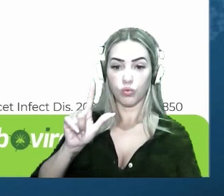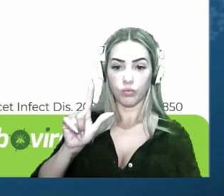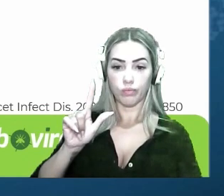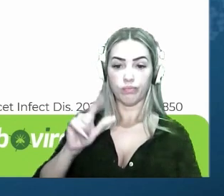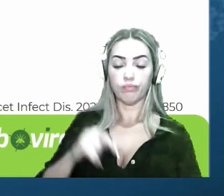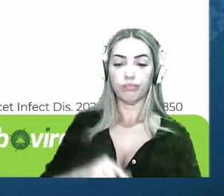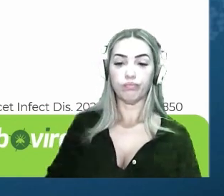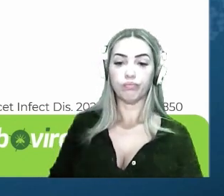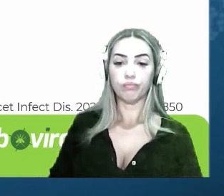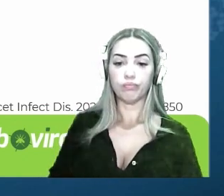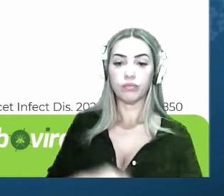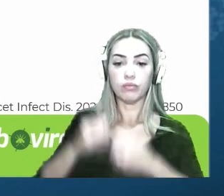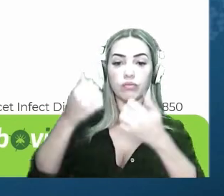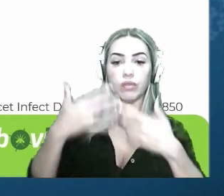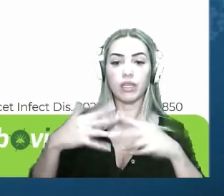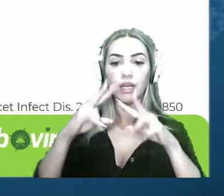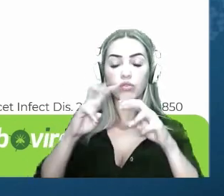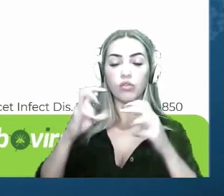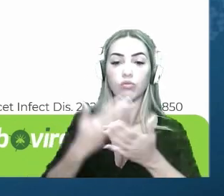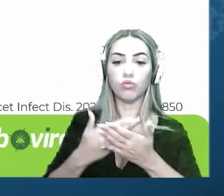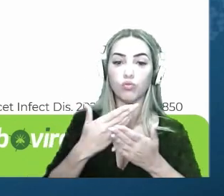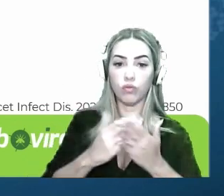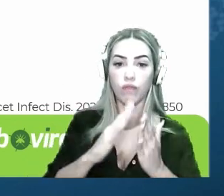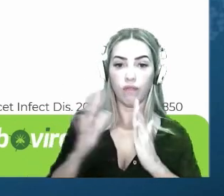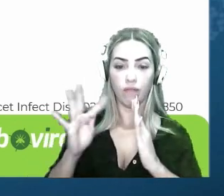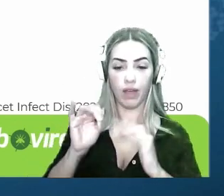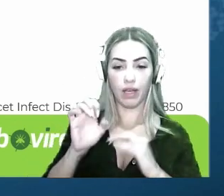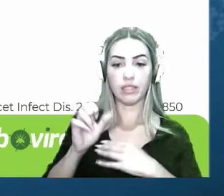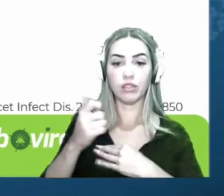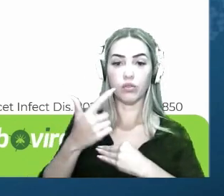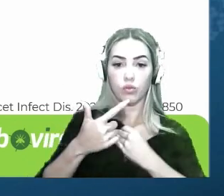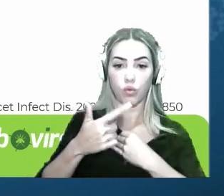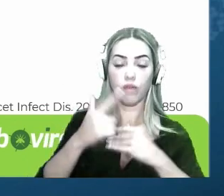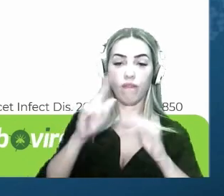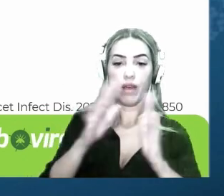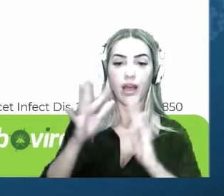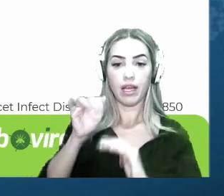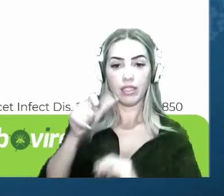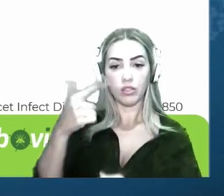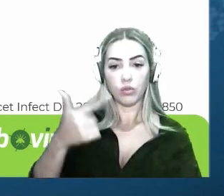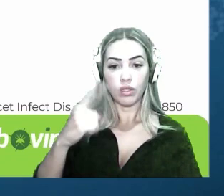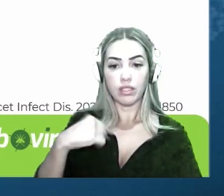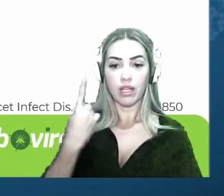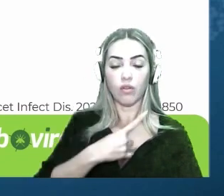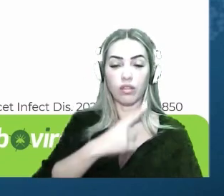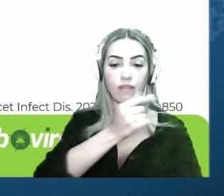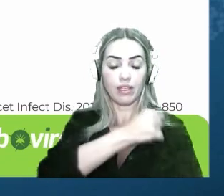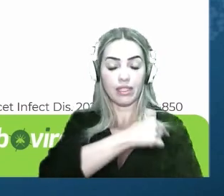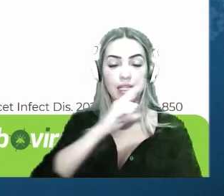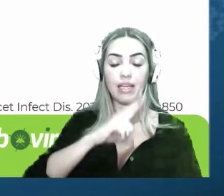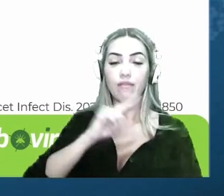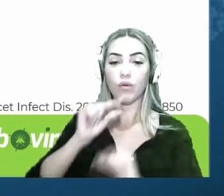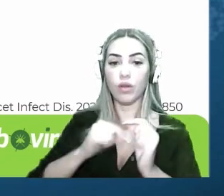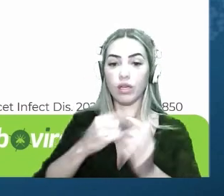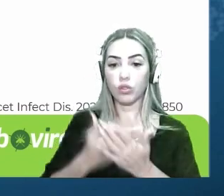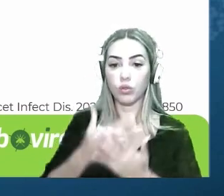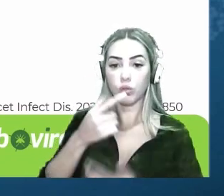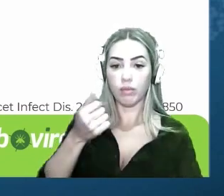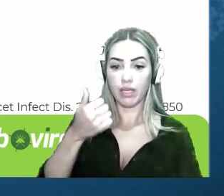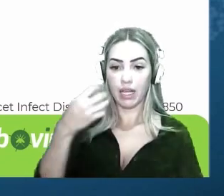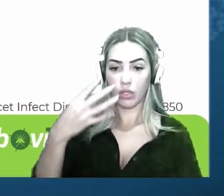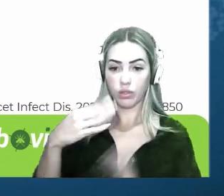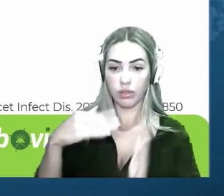brevemente aqui do estudo de fase 2. O estudo de fase 2 da nossa vacina, que foi do estudo de 2014 e